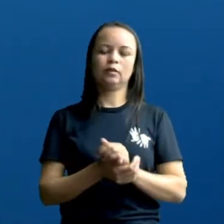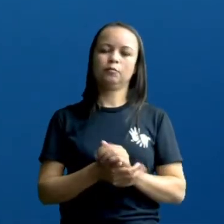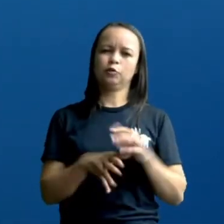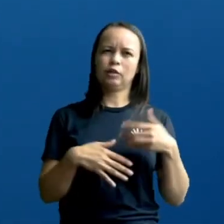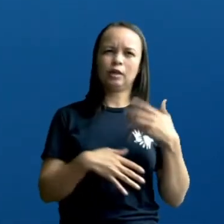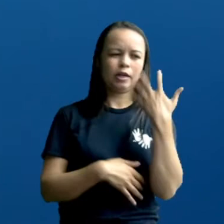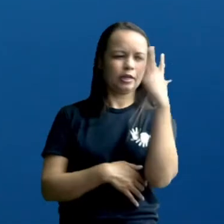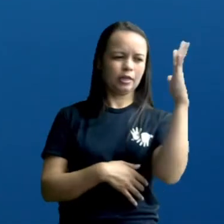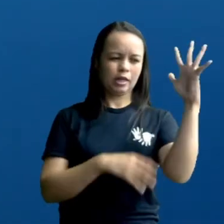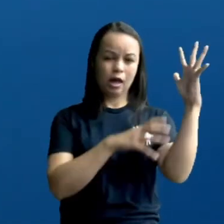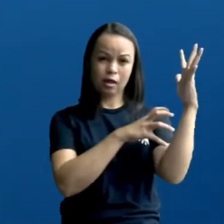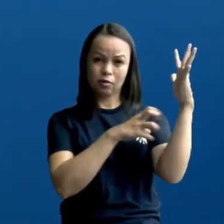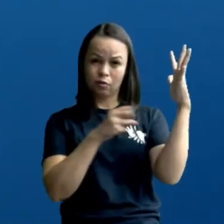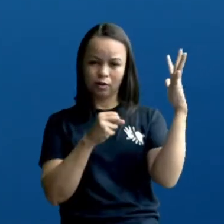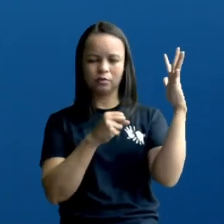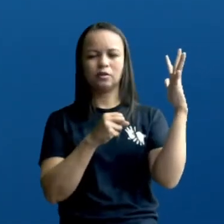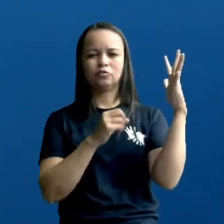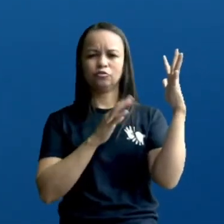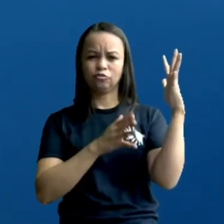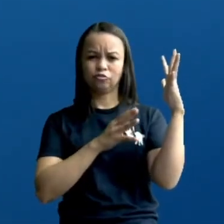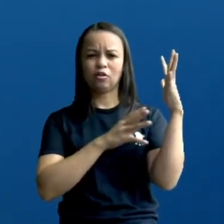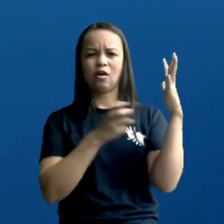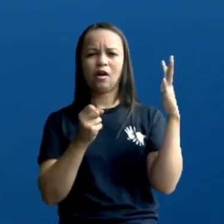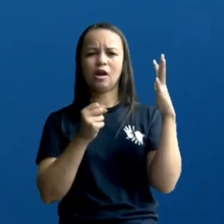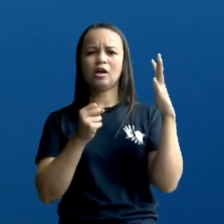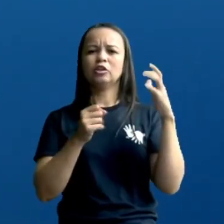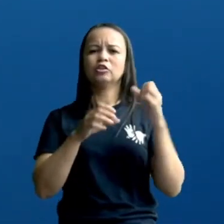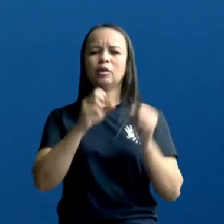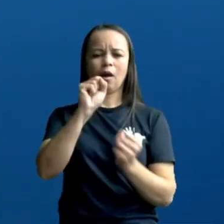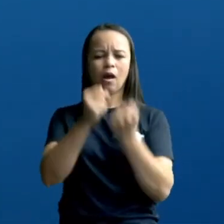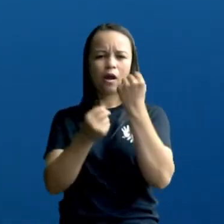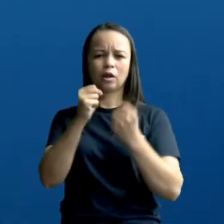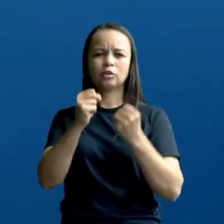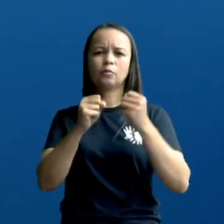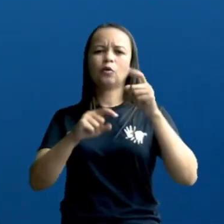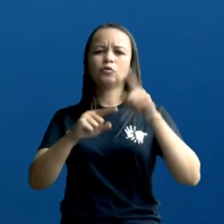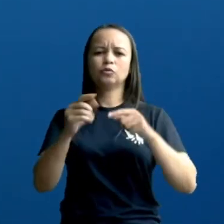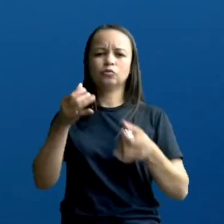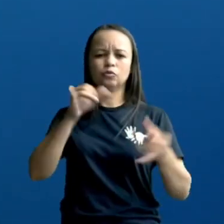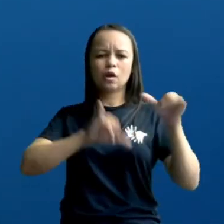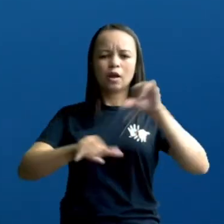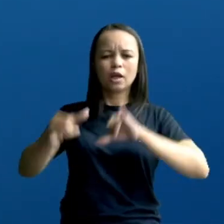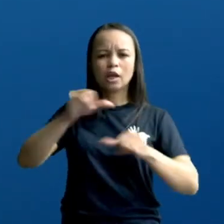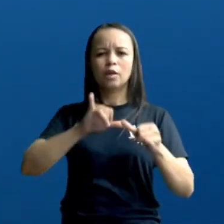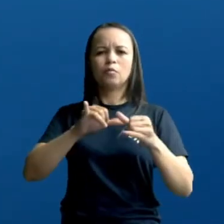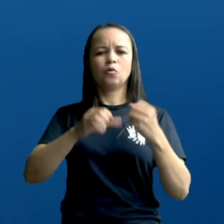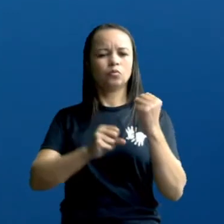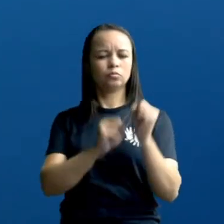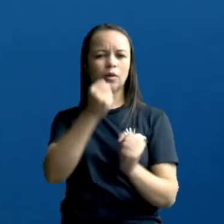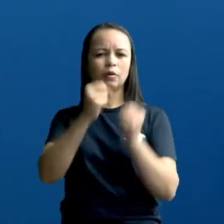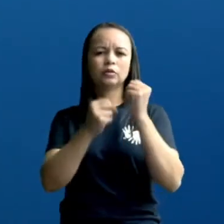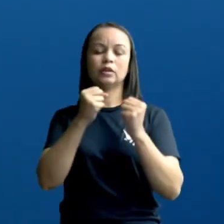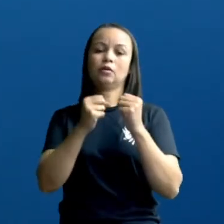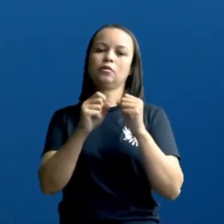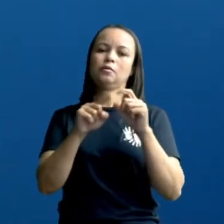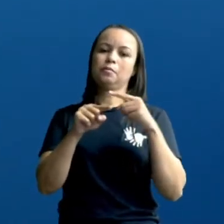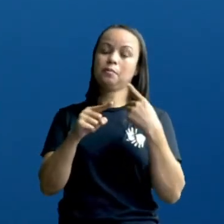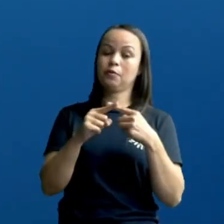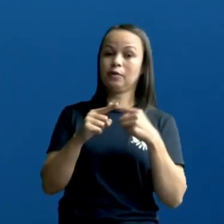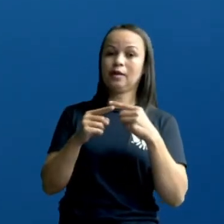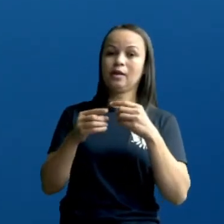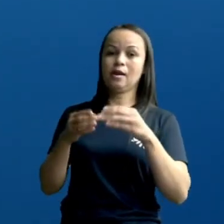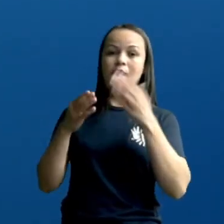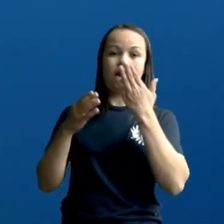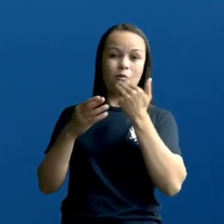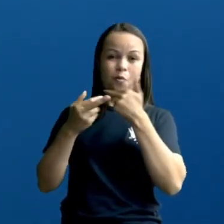natureza, eu já explorei a natureza, eu já enchi de produtos químicos na produção, porque seu alimento ele não é natural,